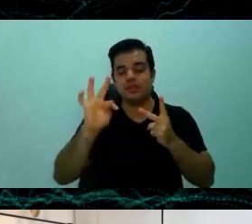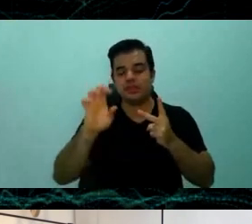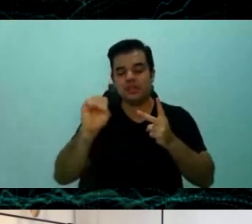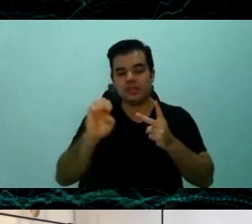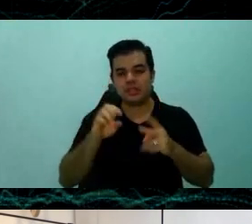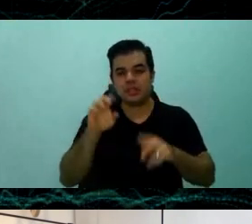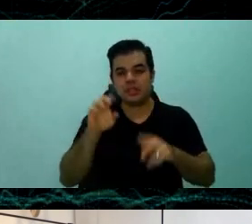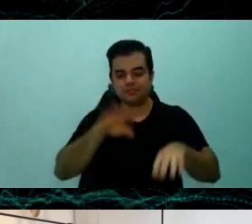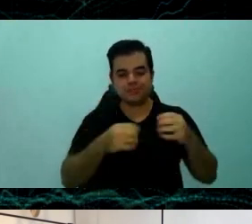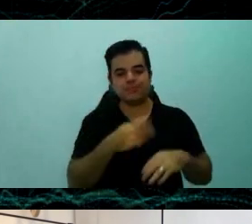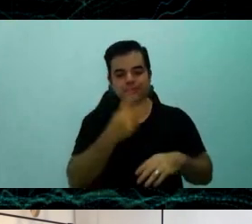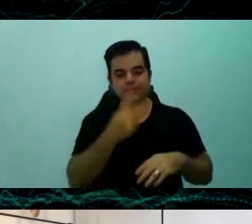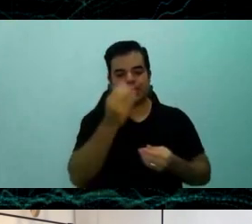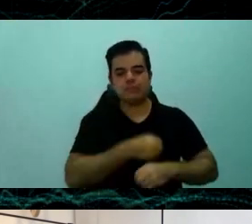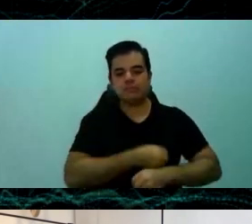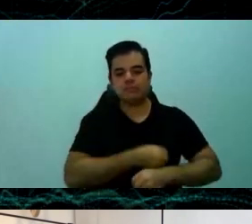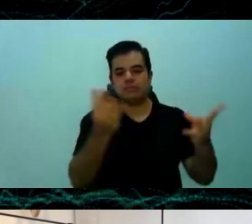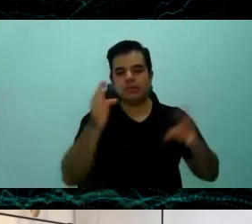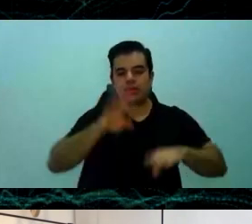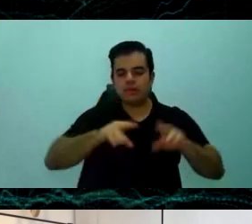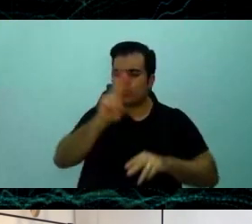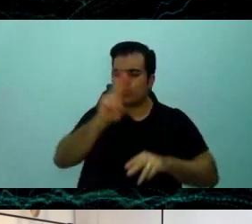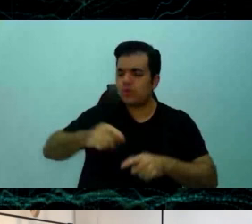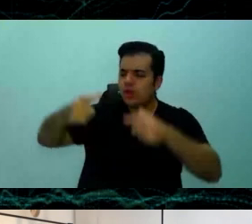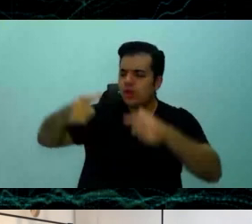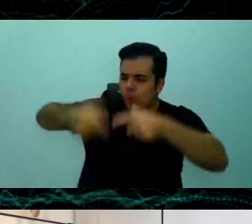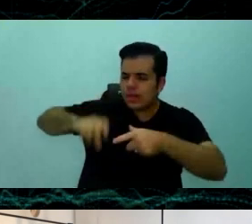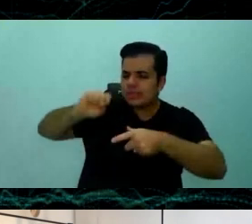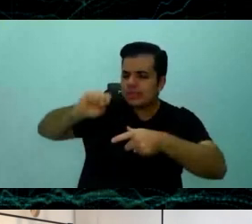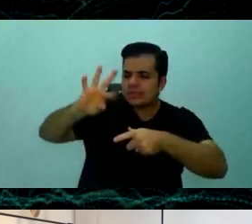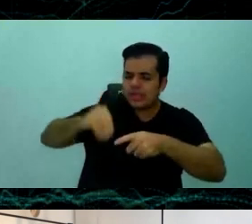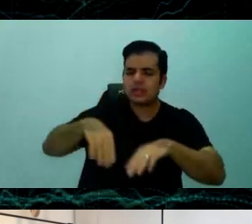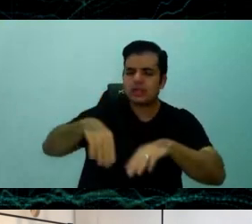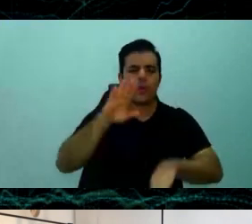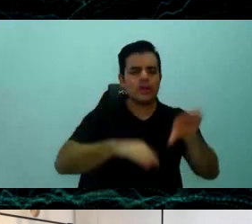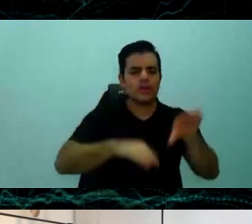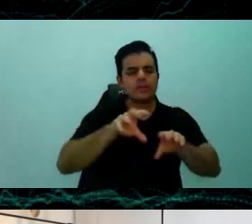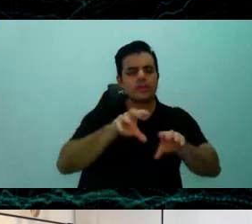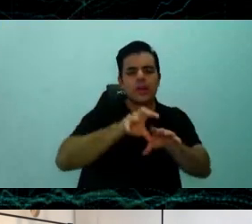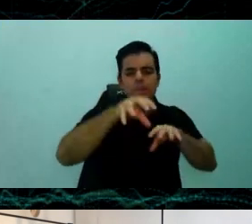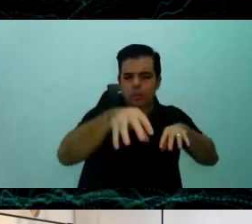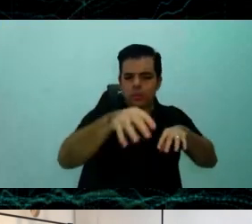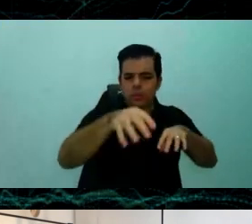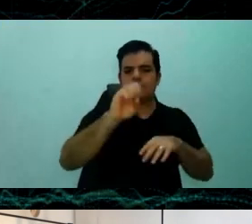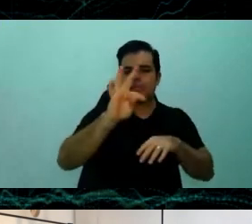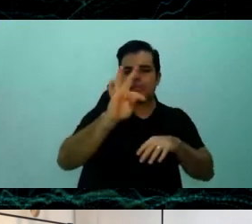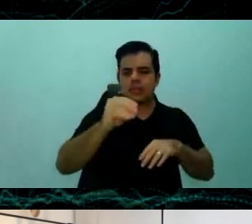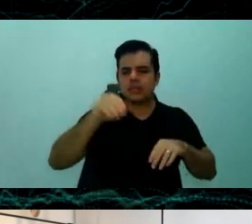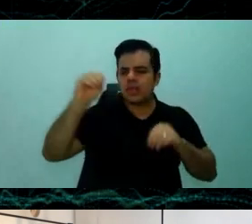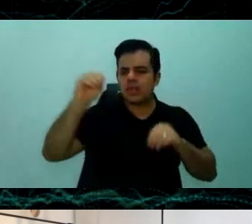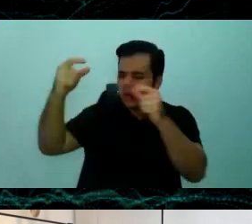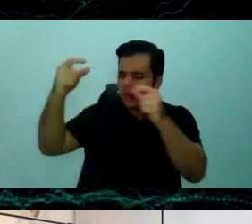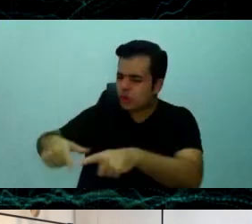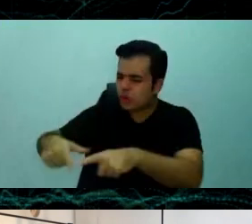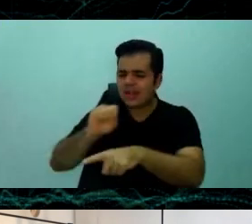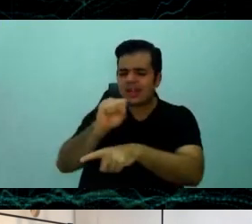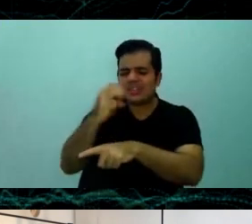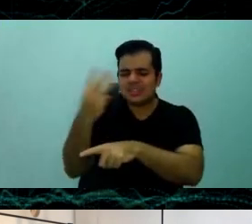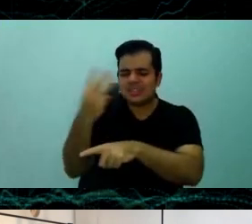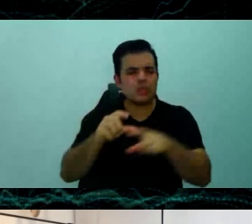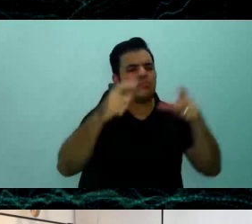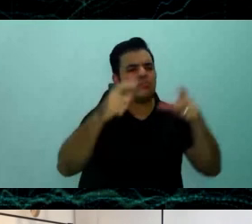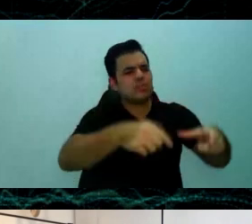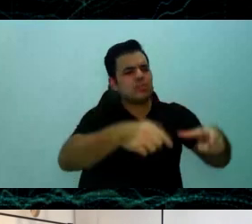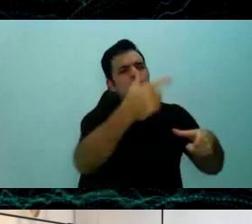gente que usa state local, tem gente que usa state remoto, mas aí um joga num bucket do S3, o outro num outro